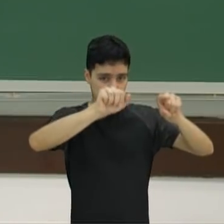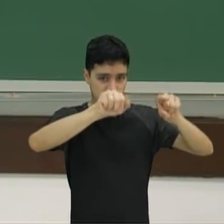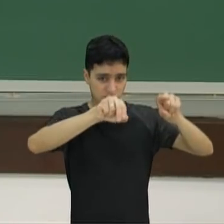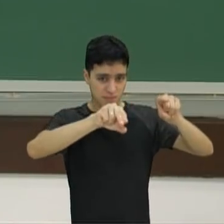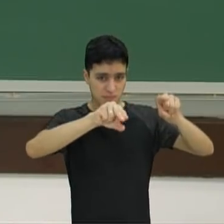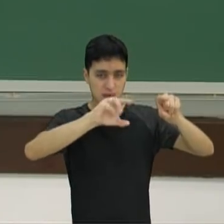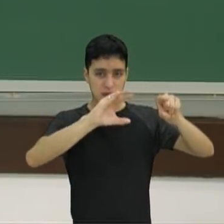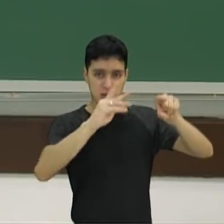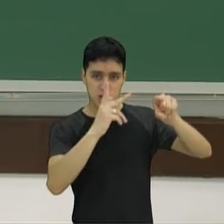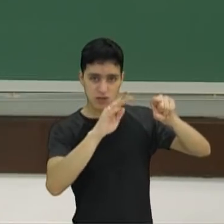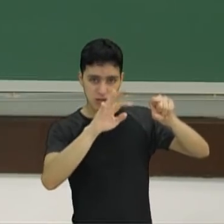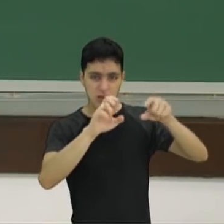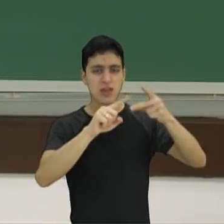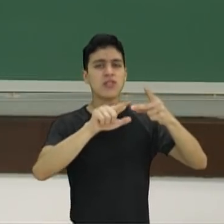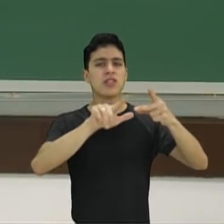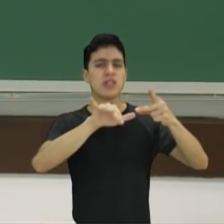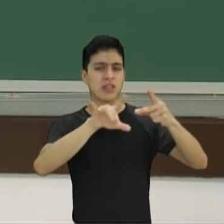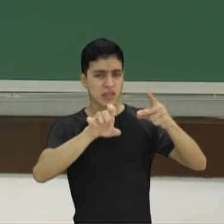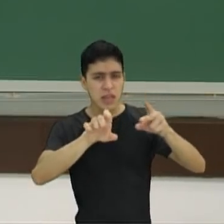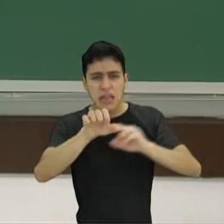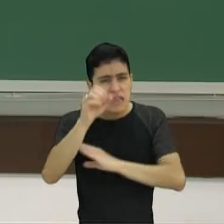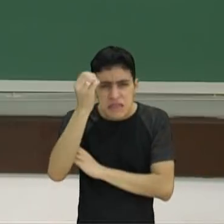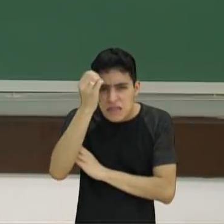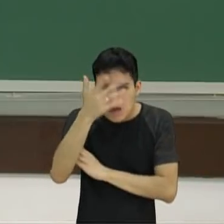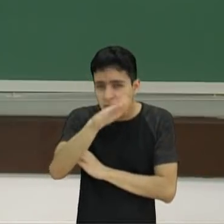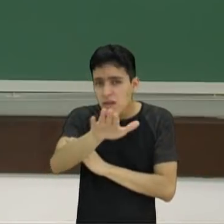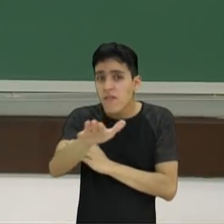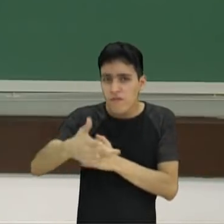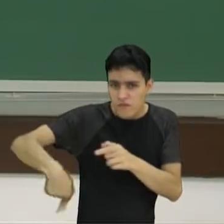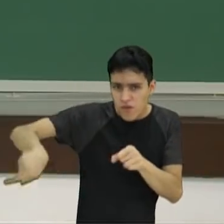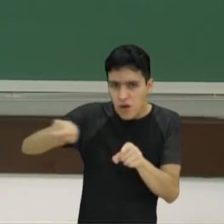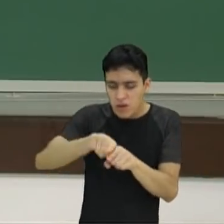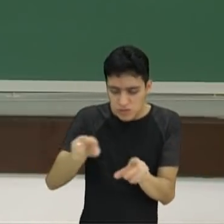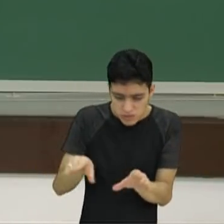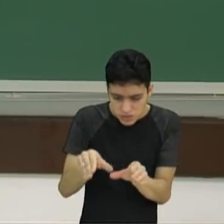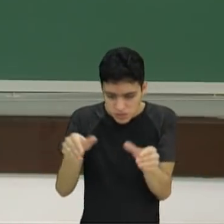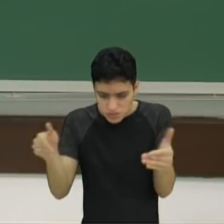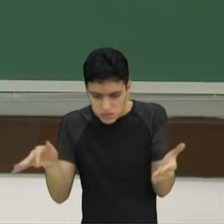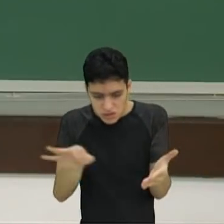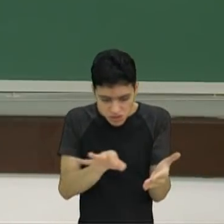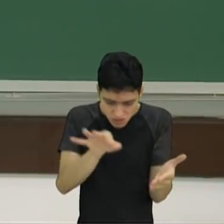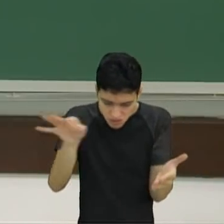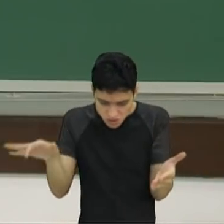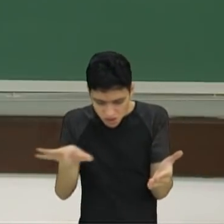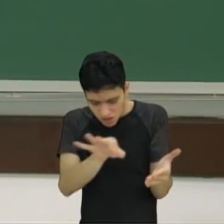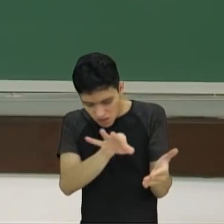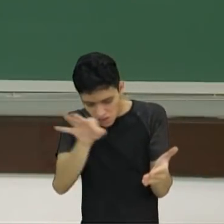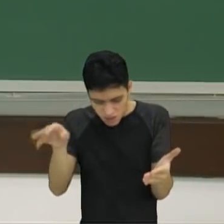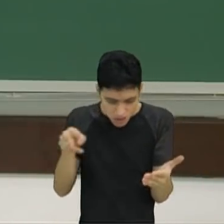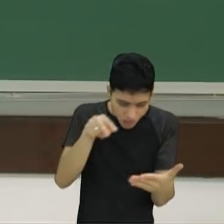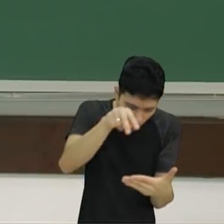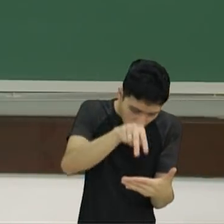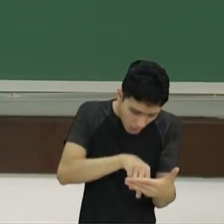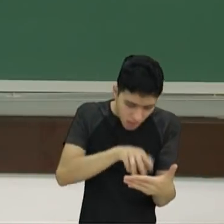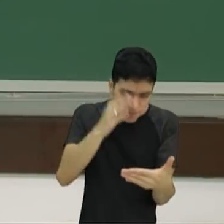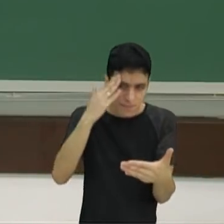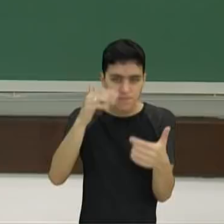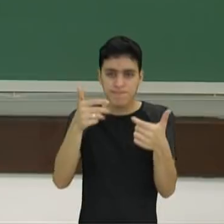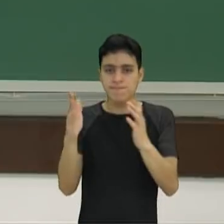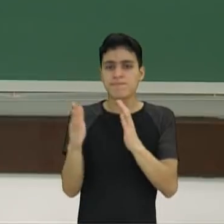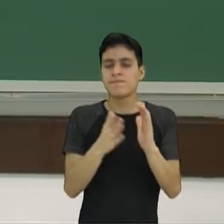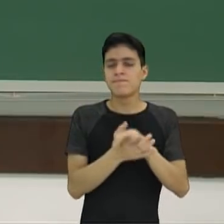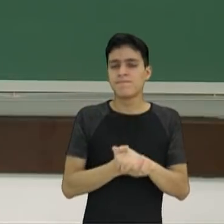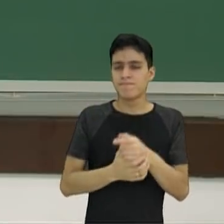não se recorda, veja seu caderno, suas anotações ou reveja a videoaula anterior. Mas antes de prosseguirmos, temos os